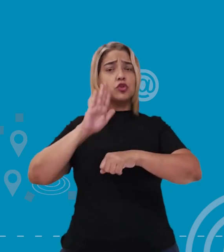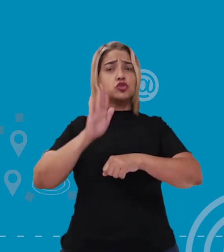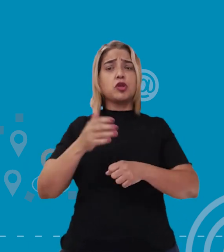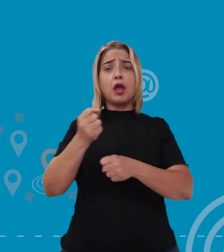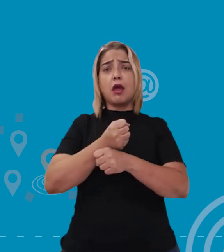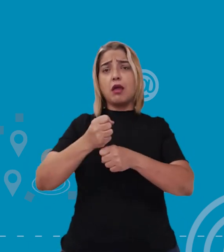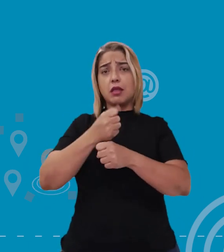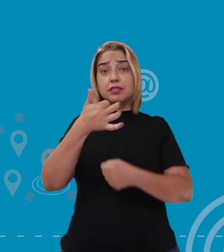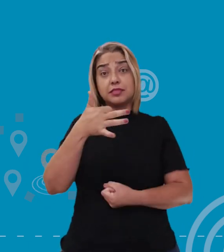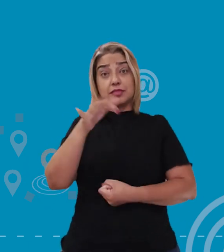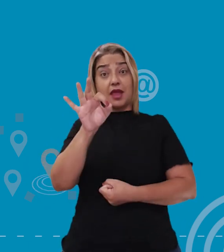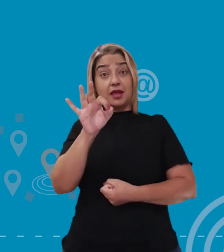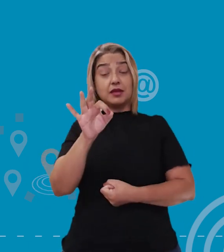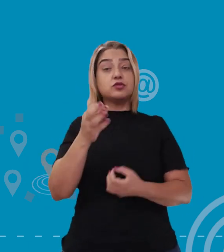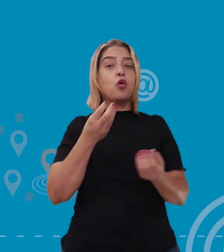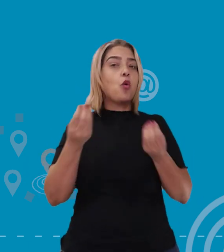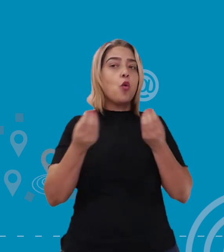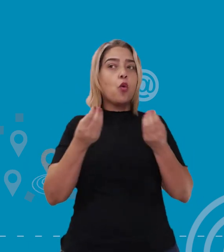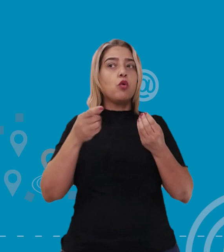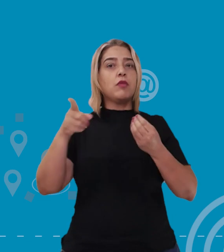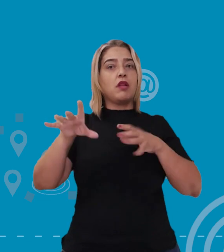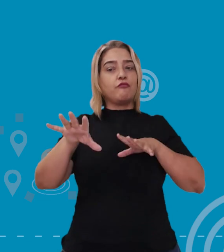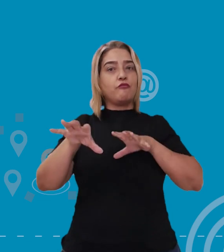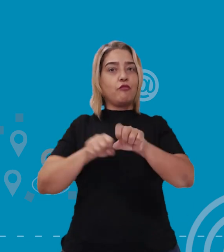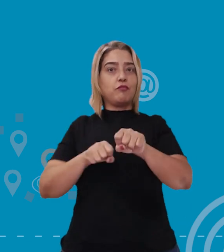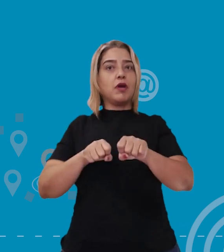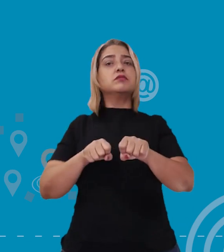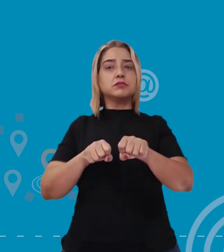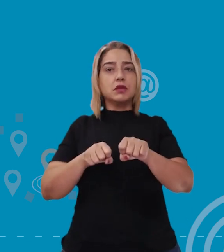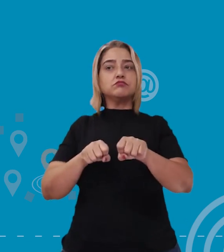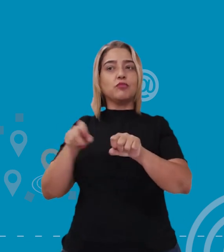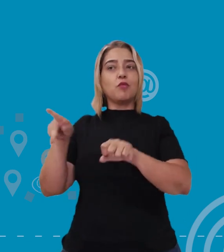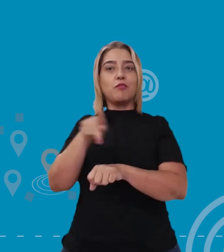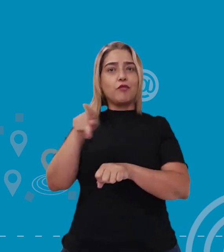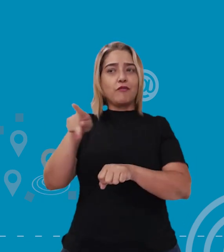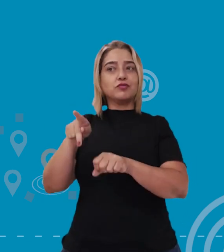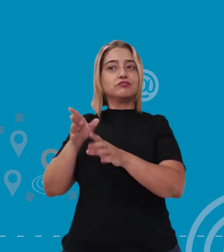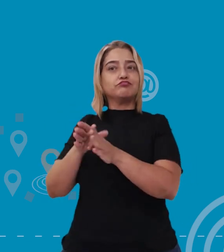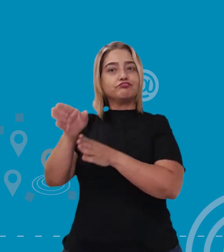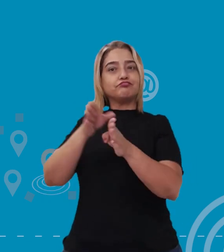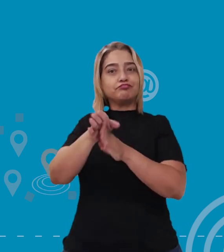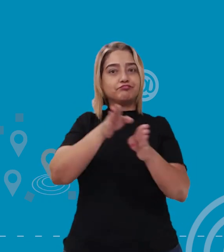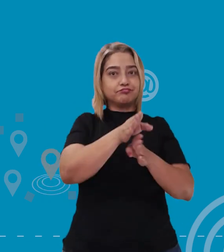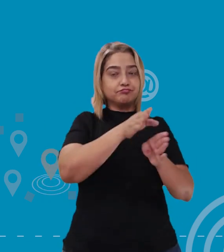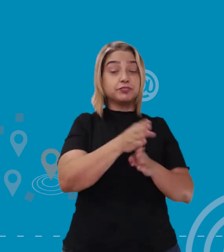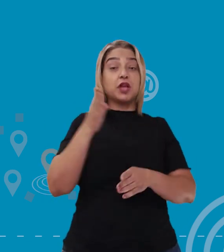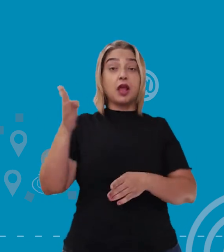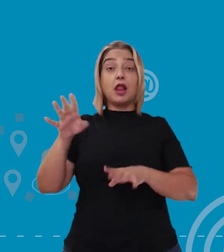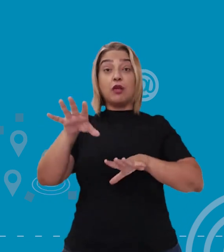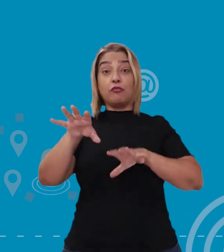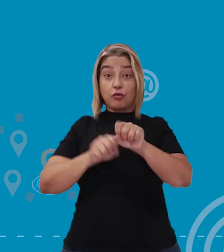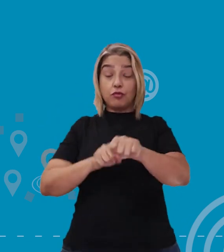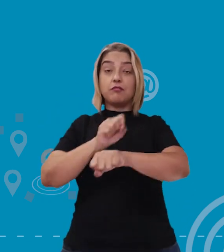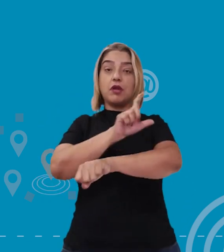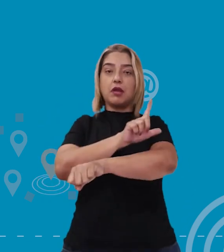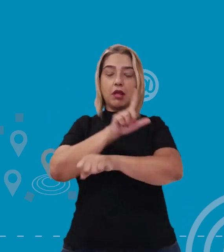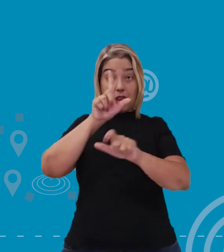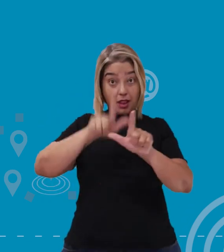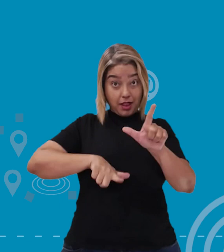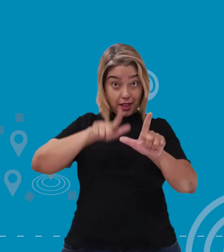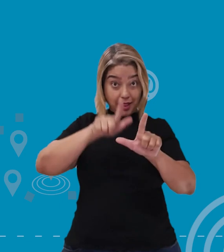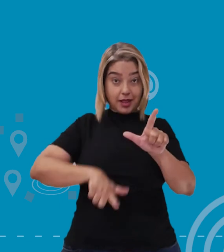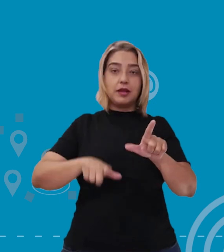de 10 anos com formação de professores. Ela é formada em letras e mestre